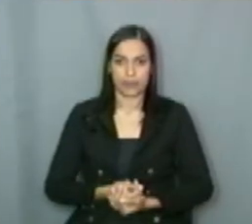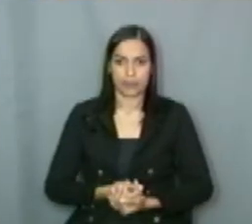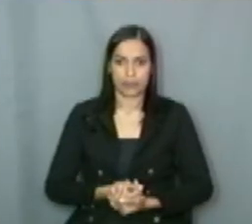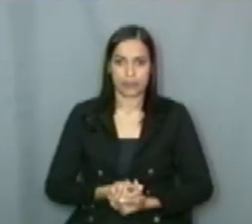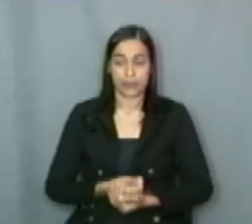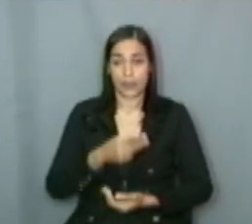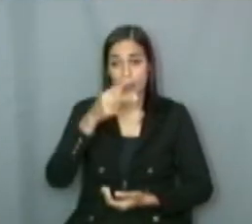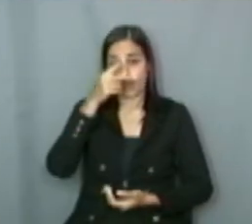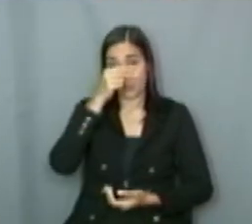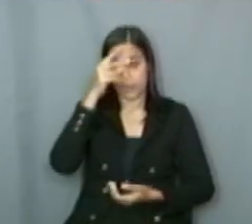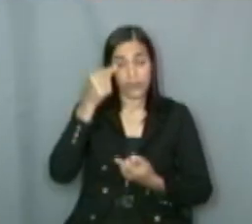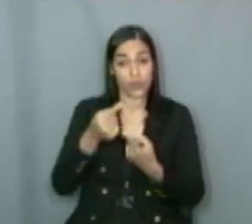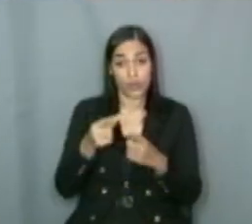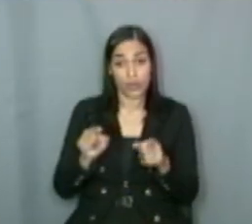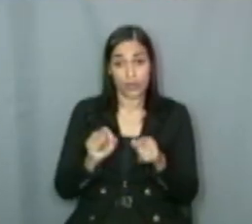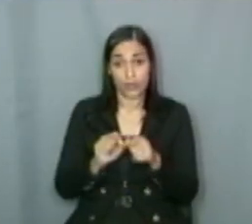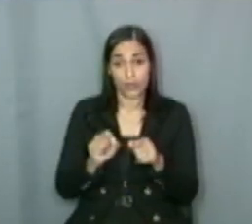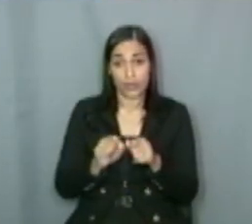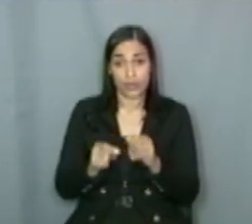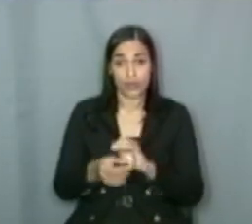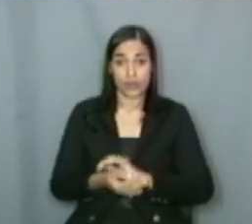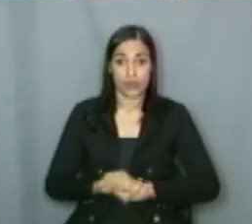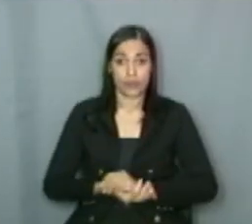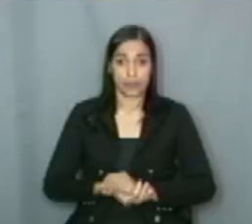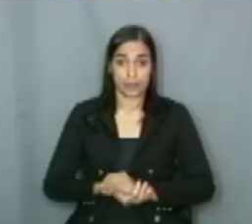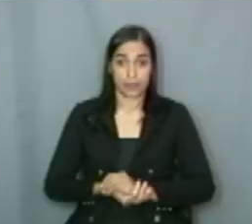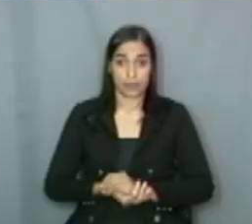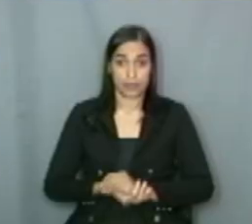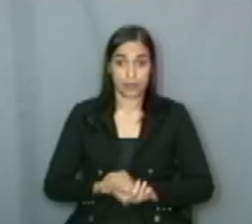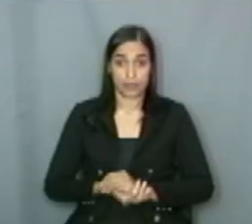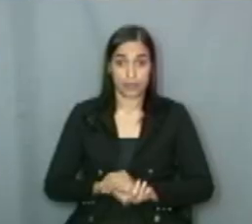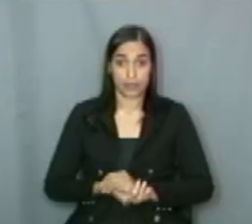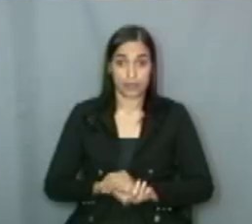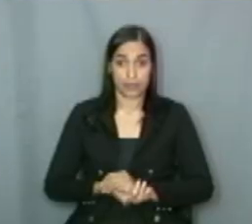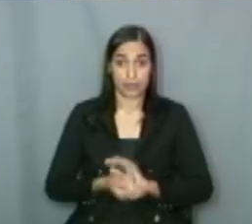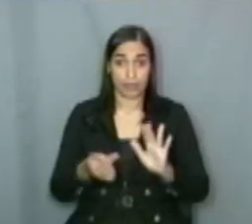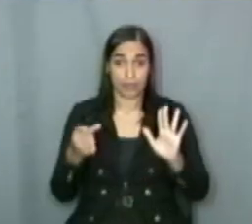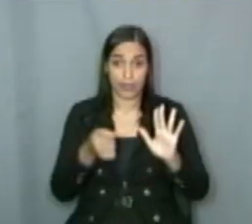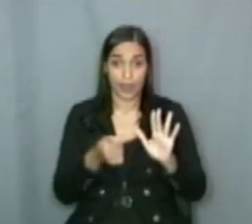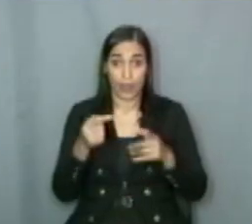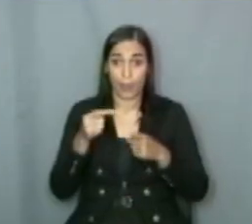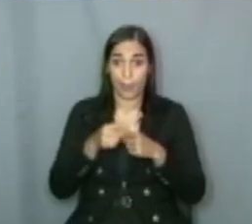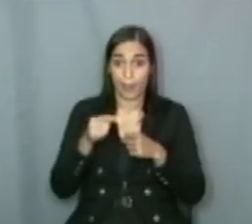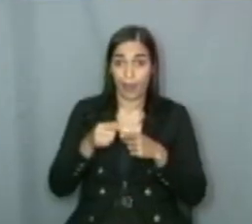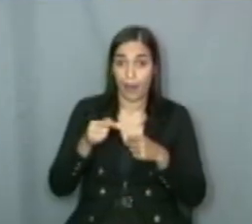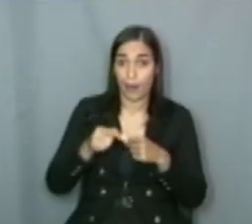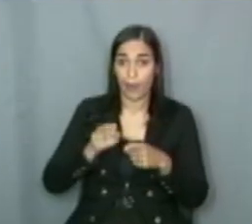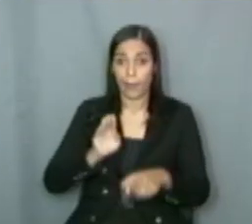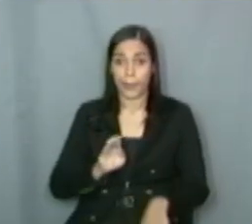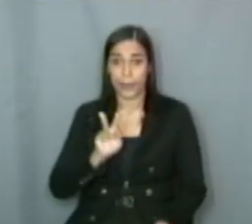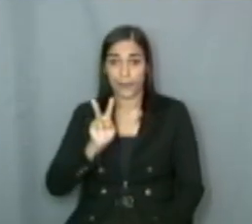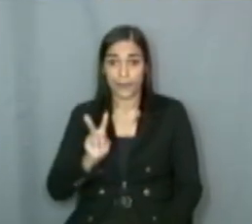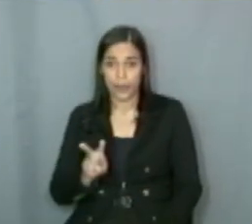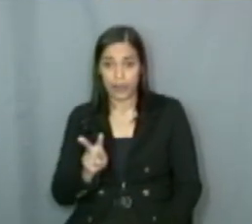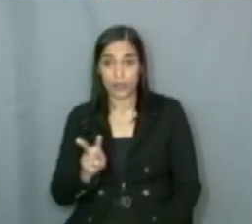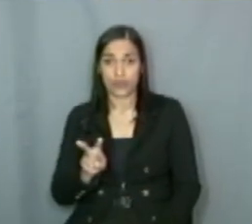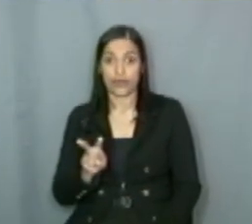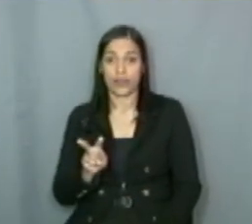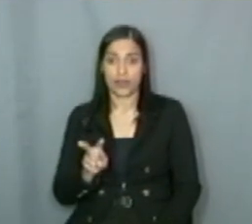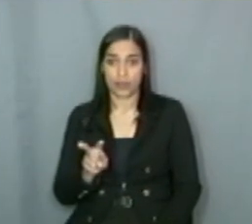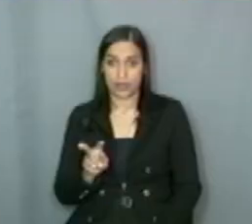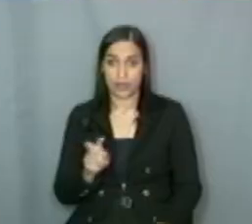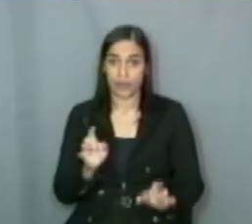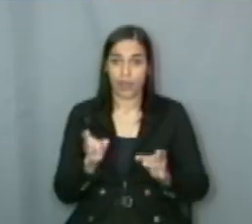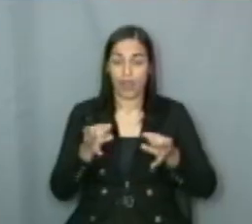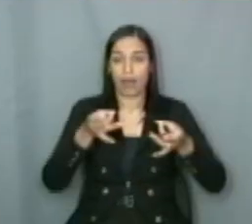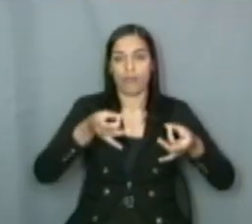e a prefeitura não faz. E mais uma vez, é o bairro de Boa Viagem que fica